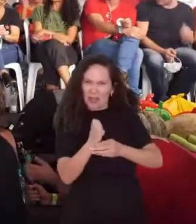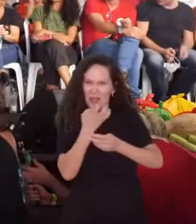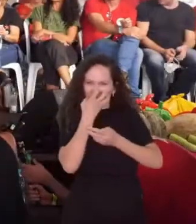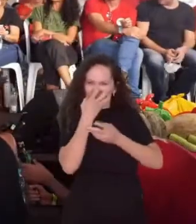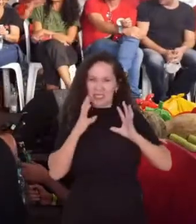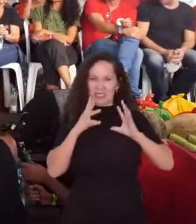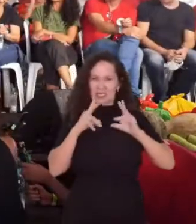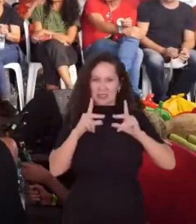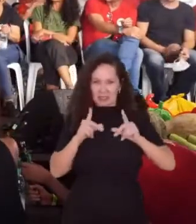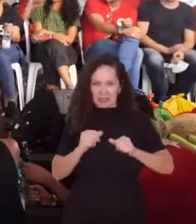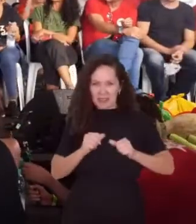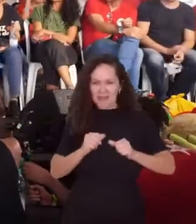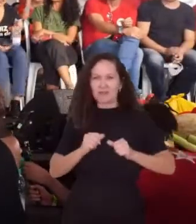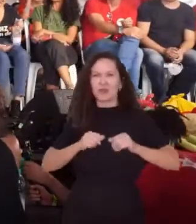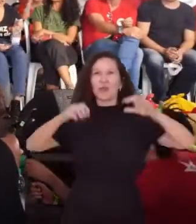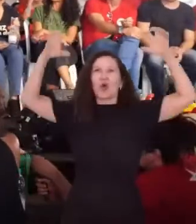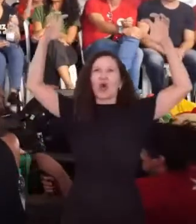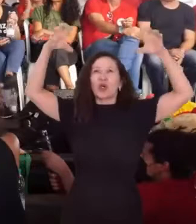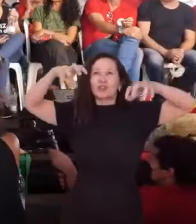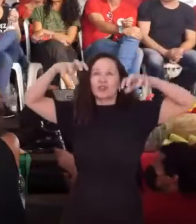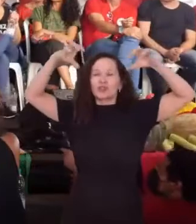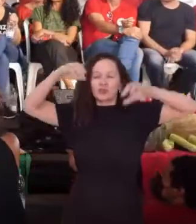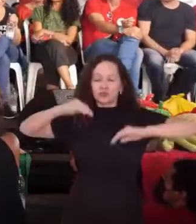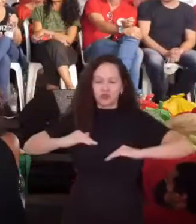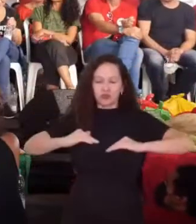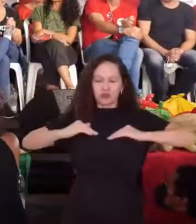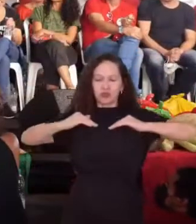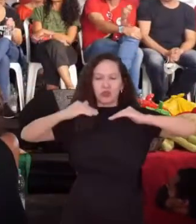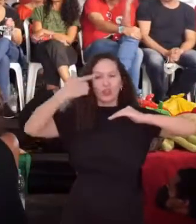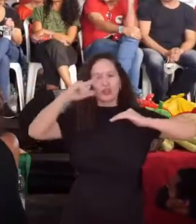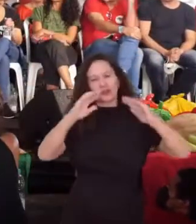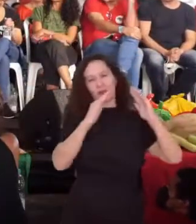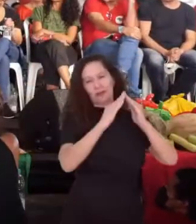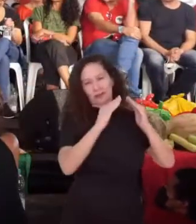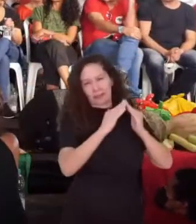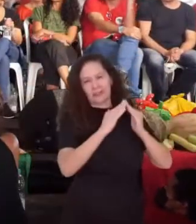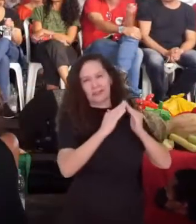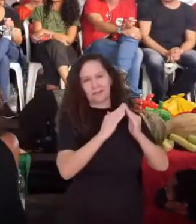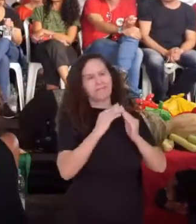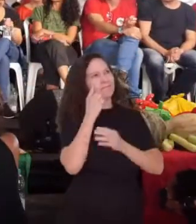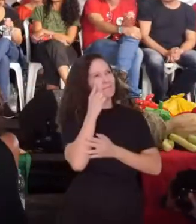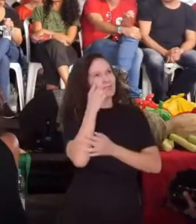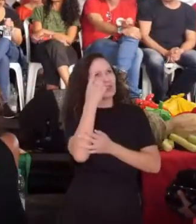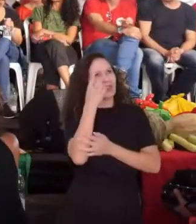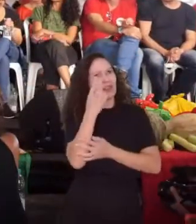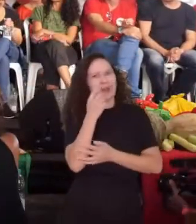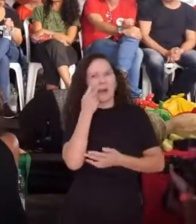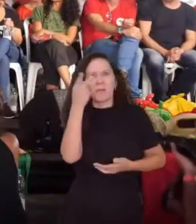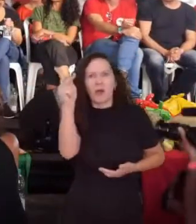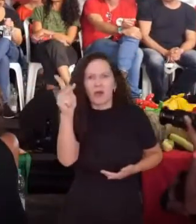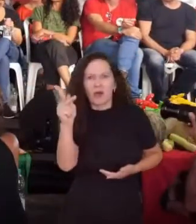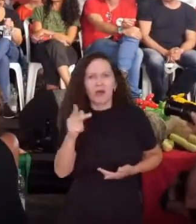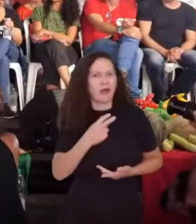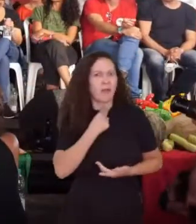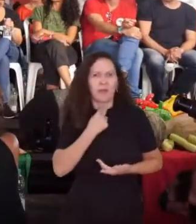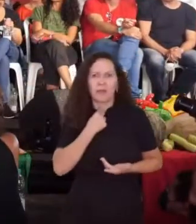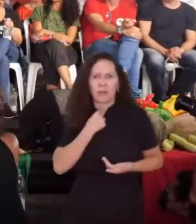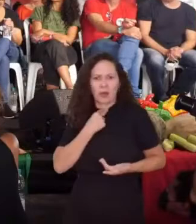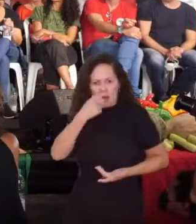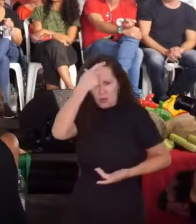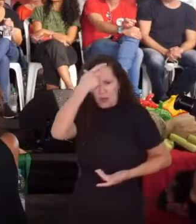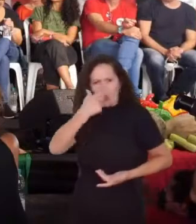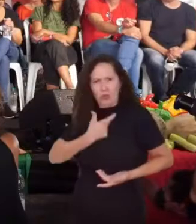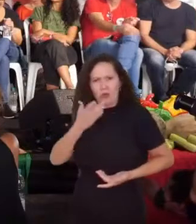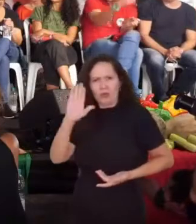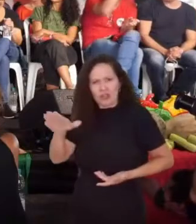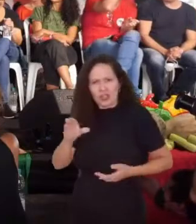enchia tudo outra vez. Eu ficava pensando, porra, não é possível. um cara que foi batizado, um cara que foi quismado,